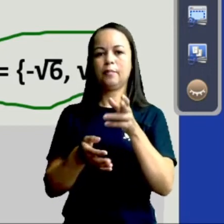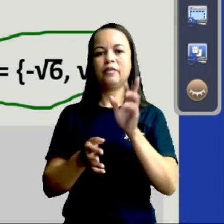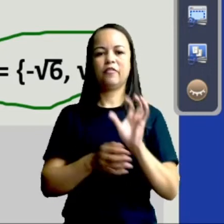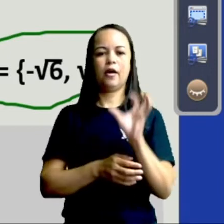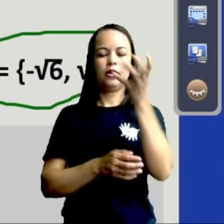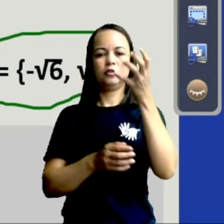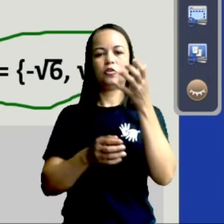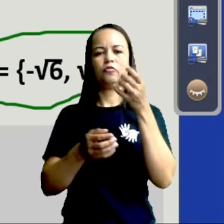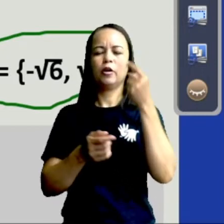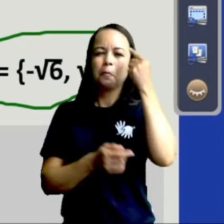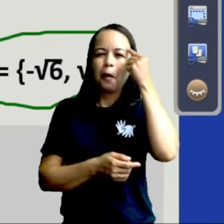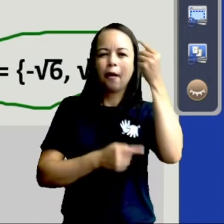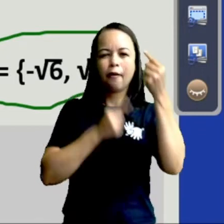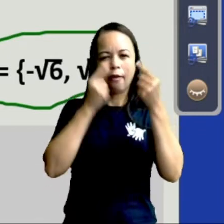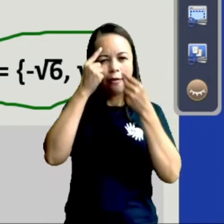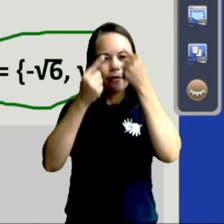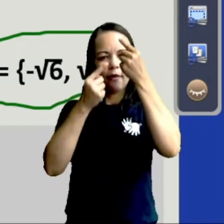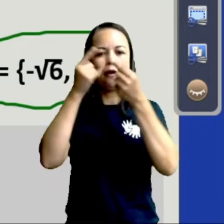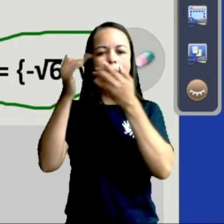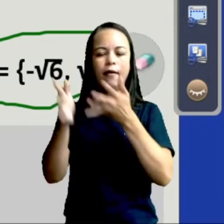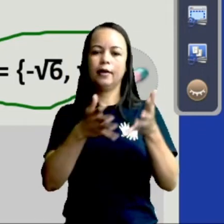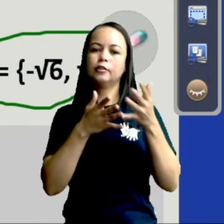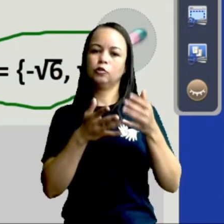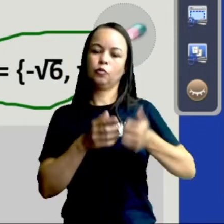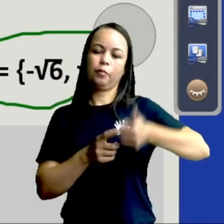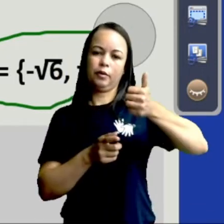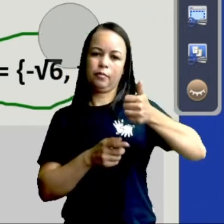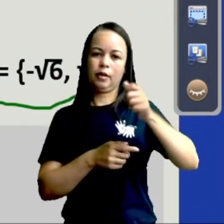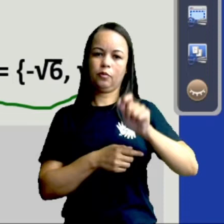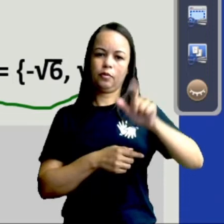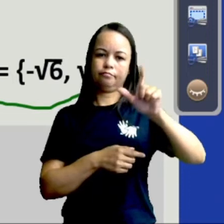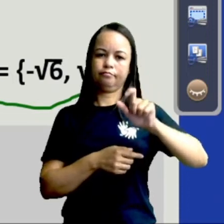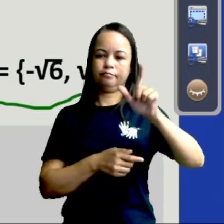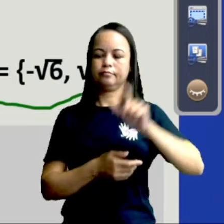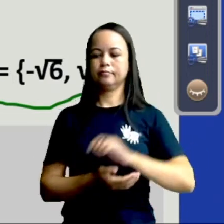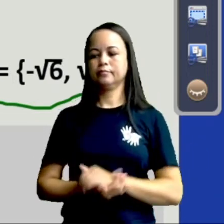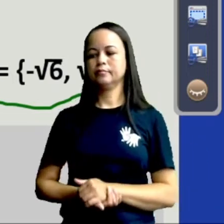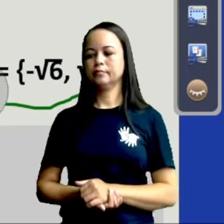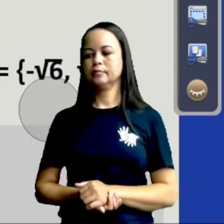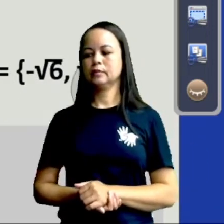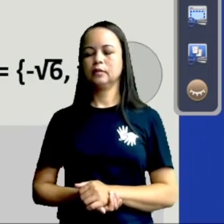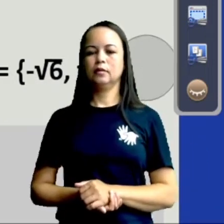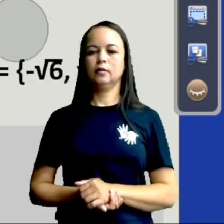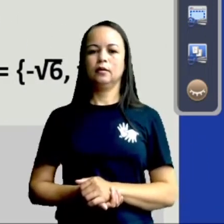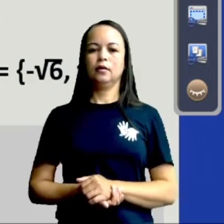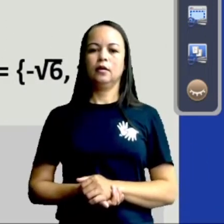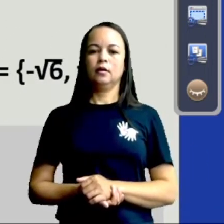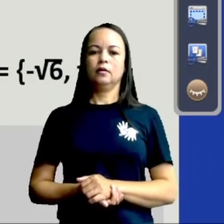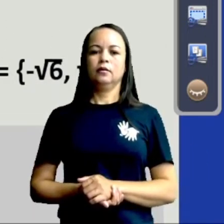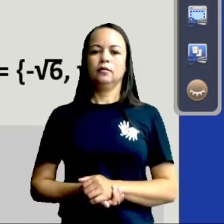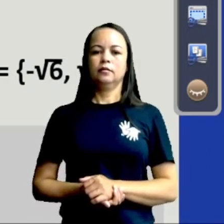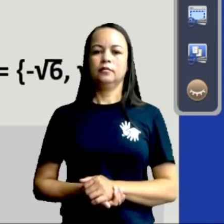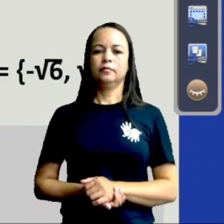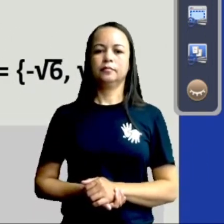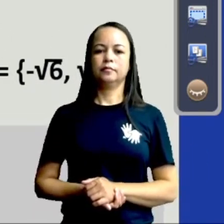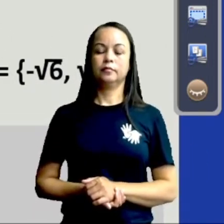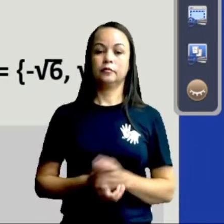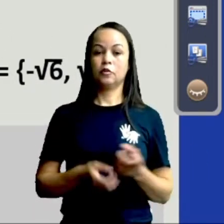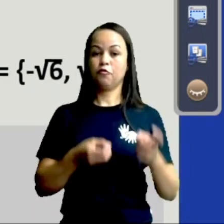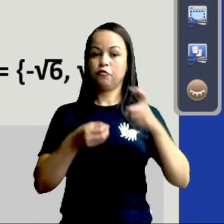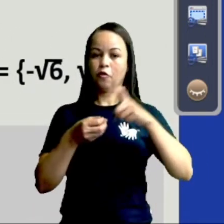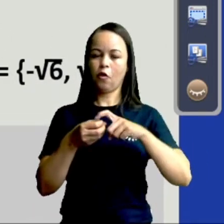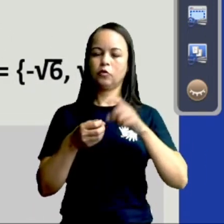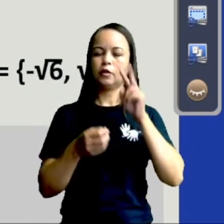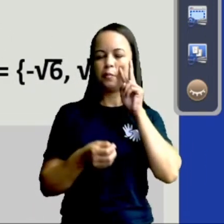Com as mesmas ideias de uma equação do primeiro grau. Vou apagar, volta aí para ver o que a